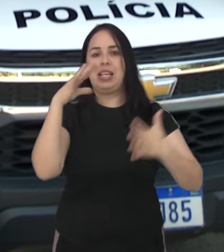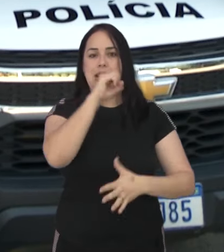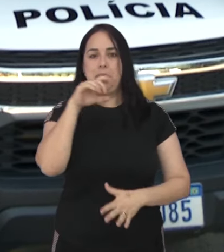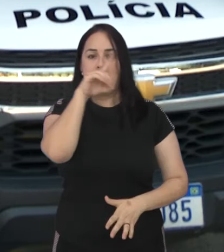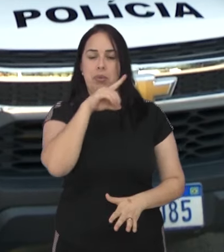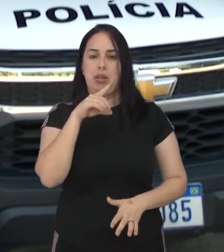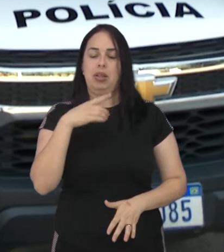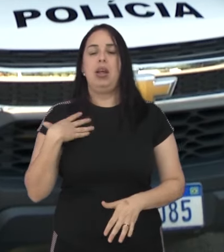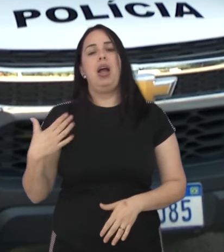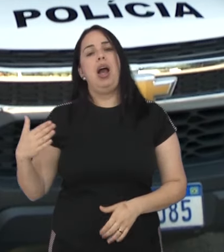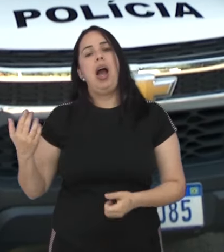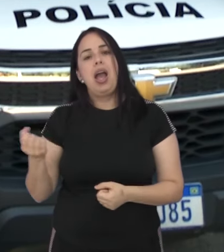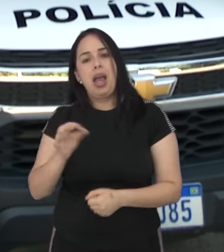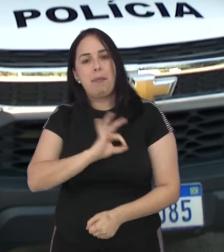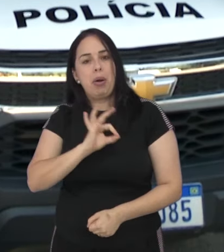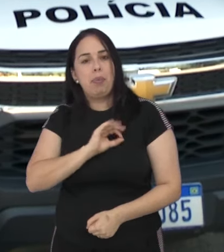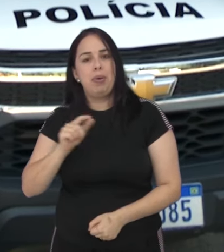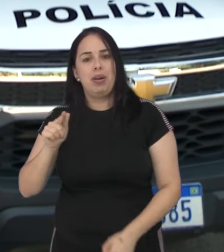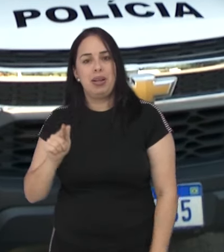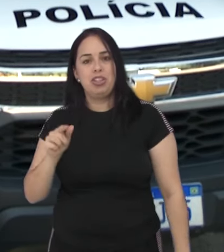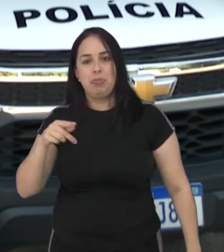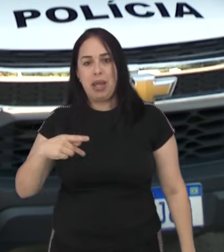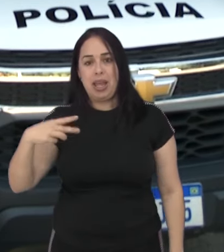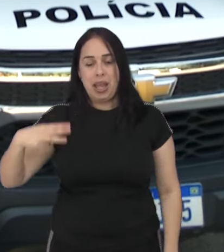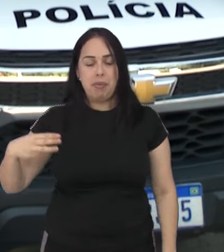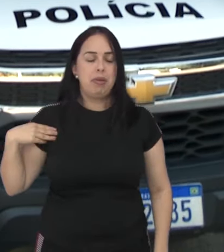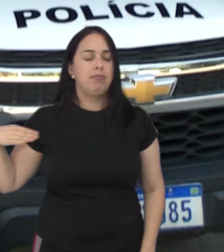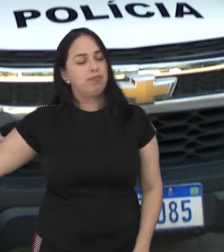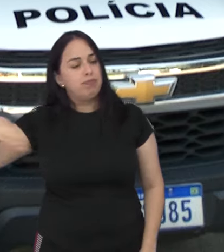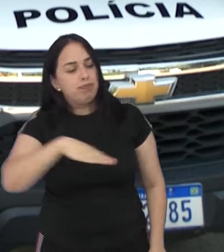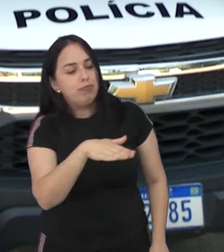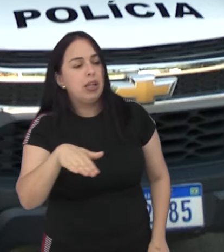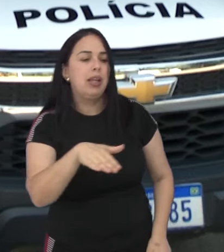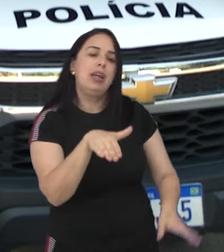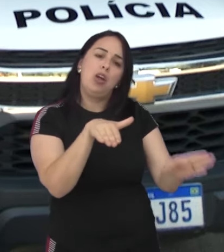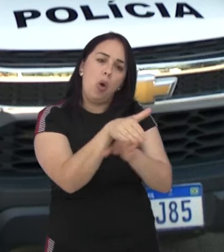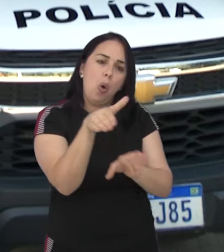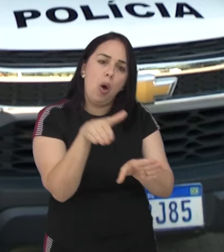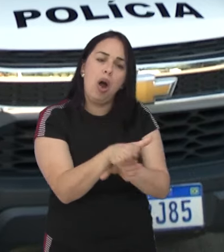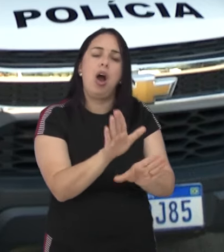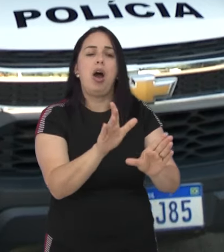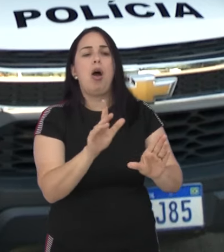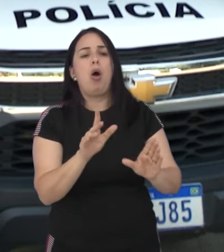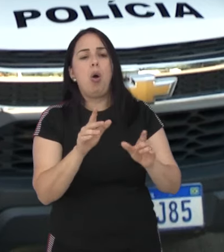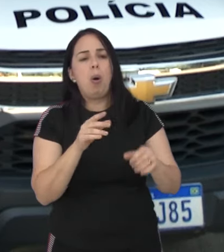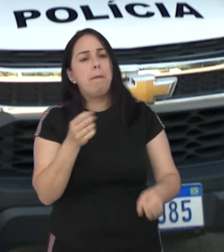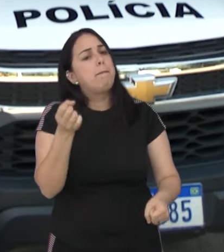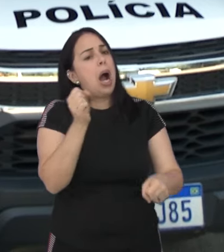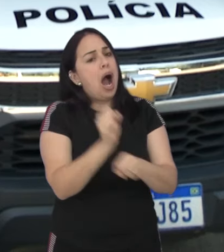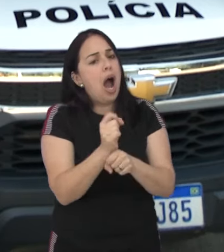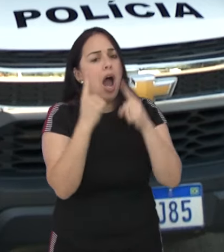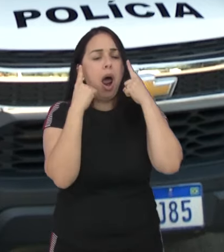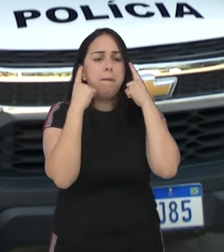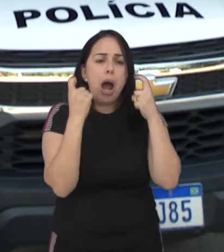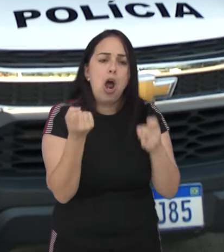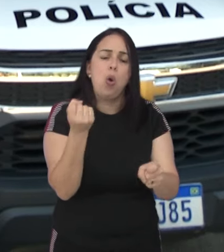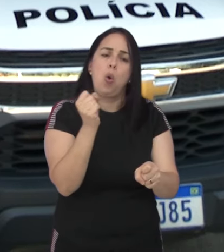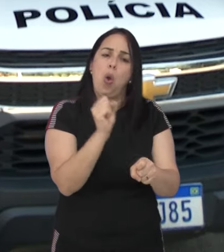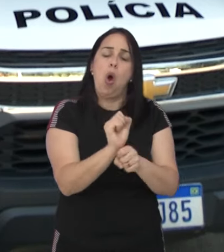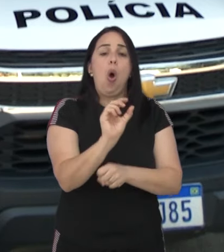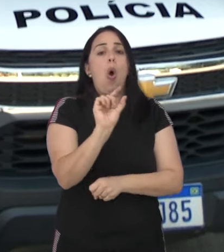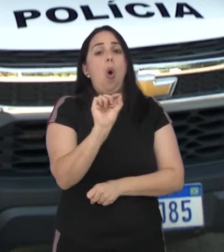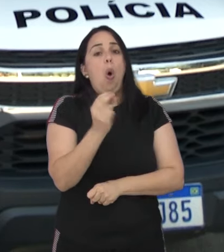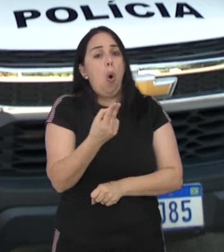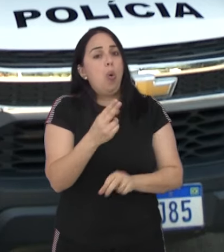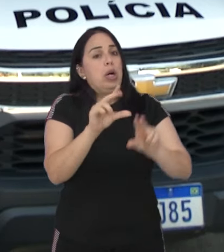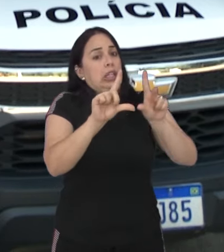final de semana a viatura vai até o local inicialmente a gente faz uma orientação pro morador ou parar o barulho ou diminuir para que